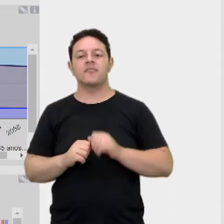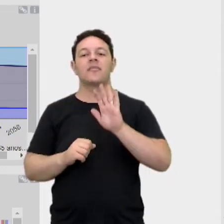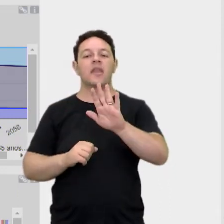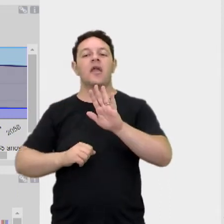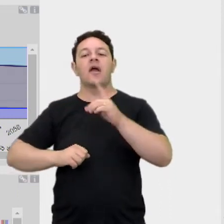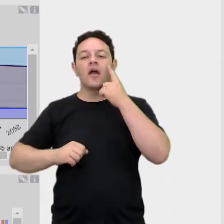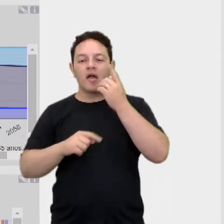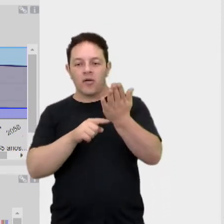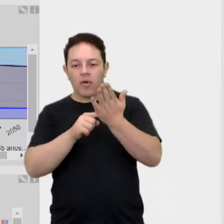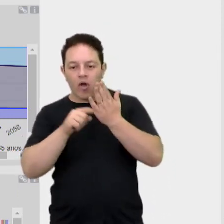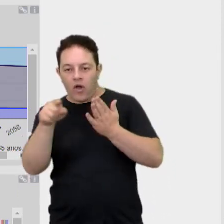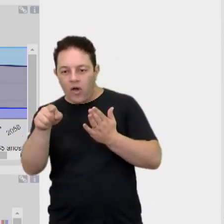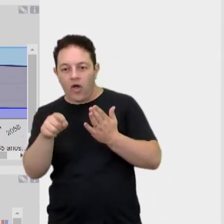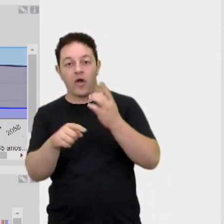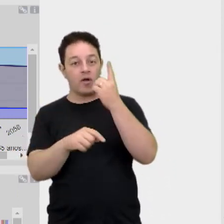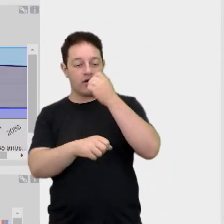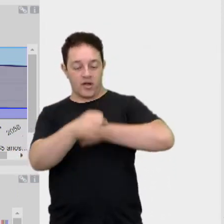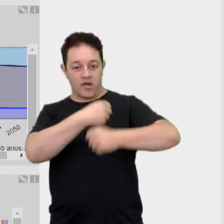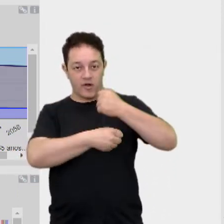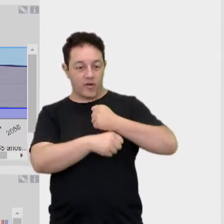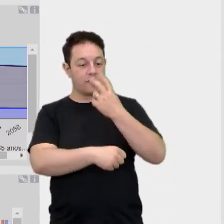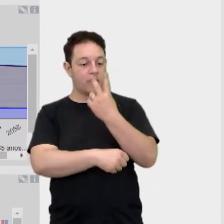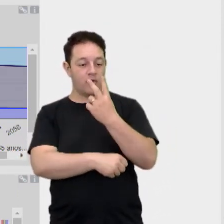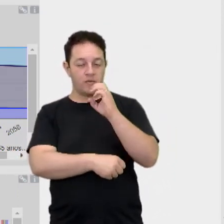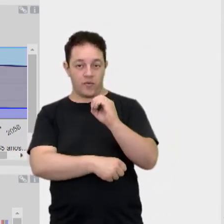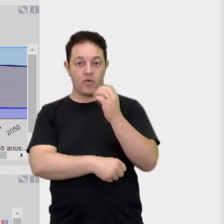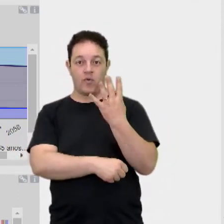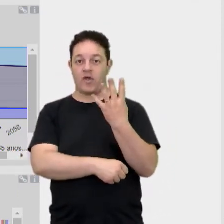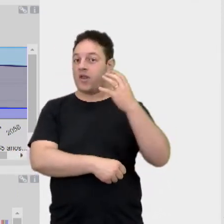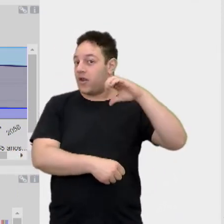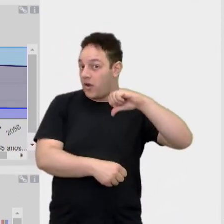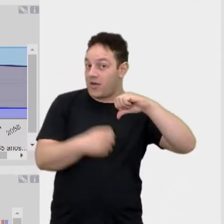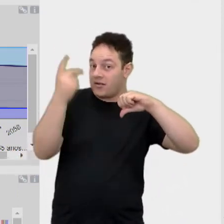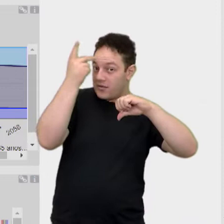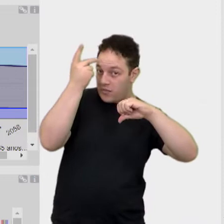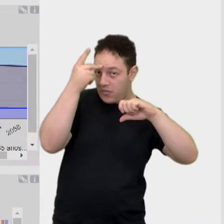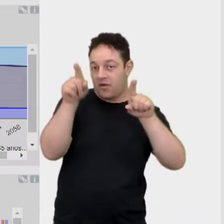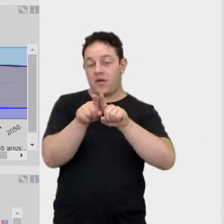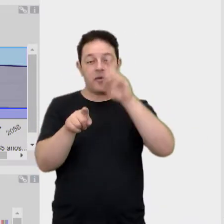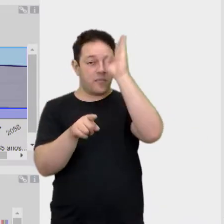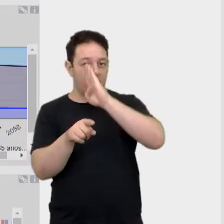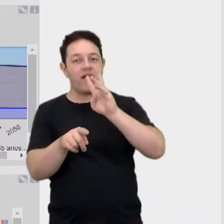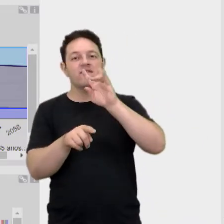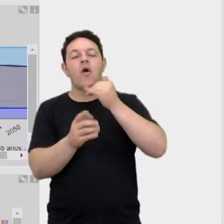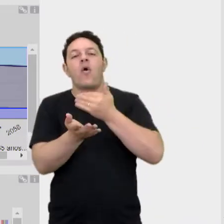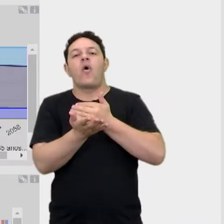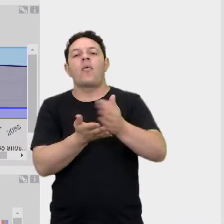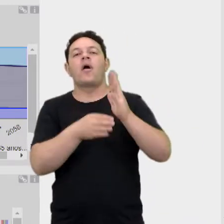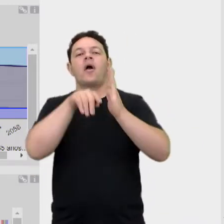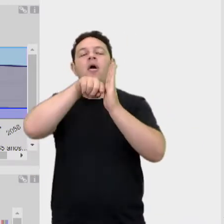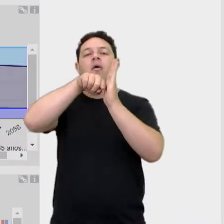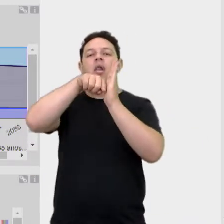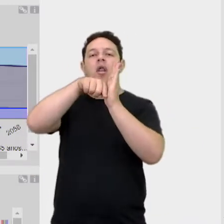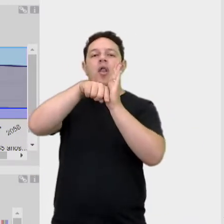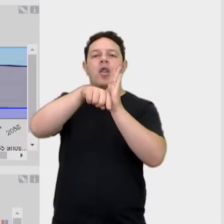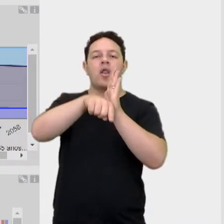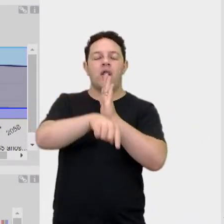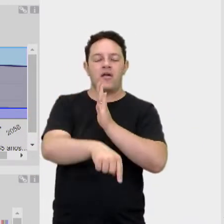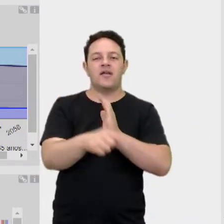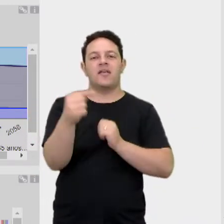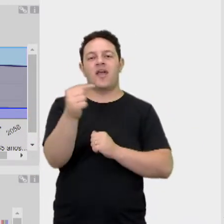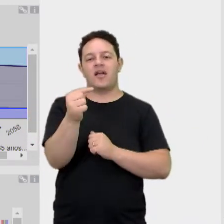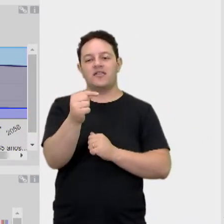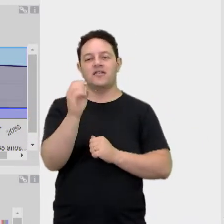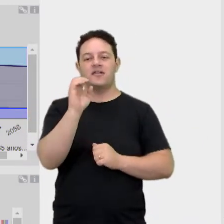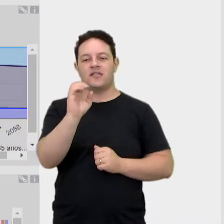vão cair, ó. Em 2049, tanto São Paulo como o Brasil vão ter taxas que começam a ficar negativas a partir de